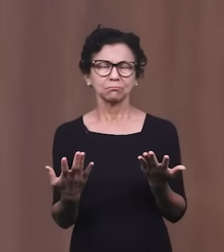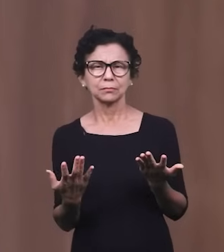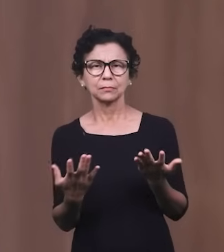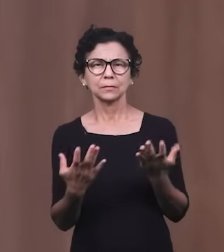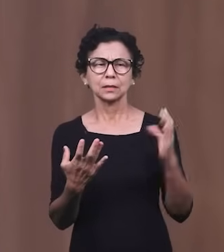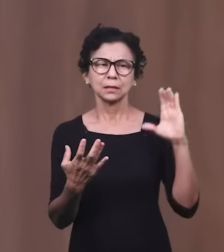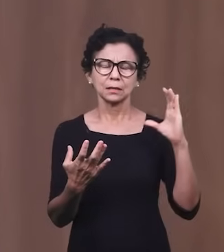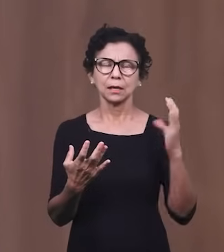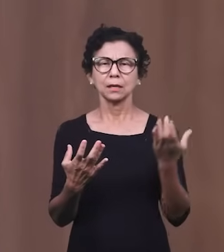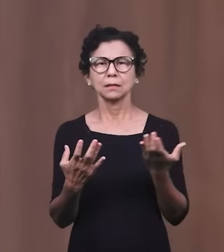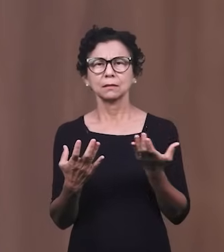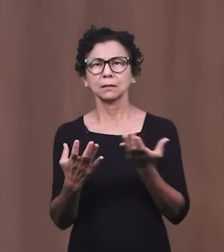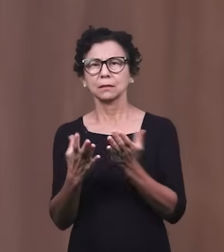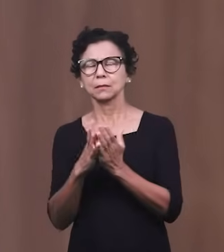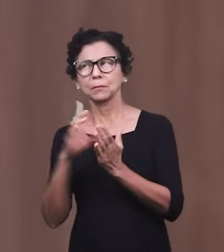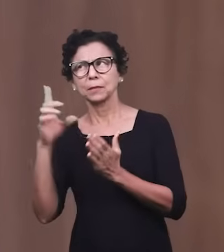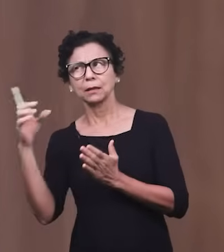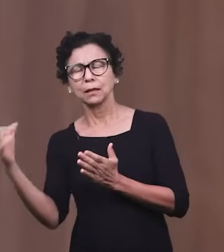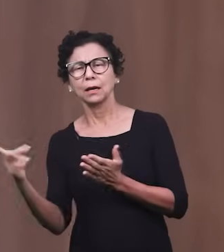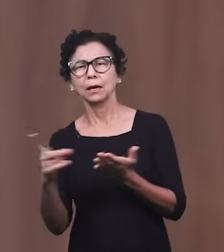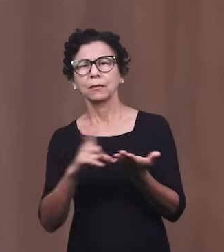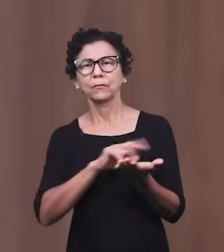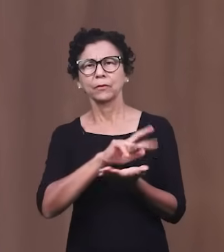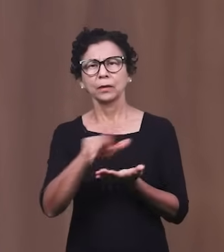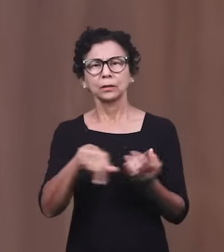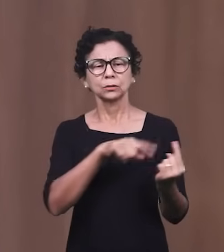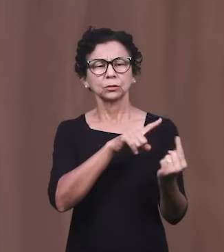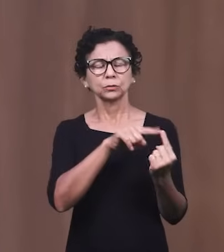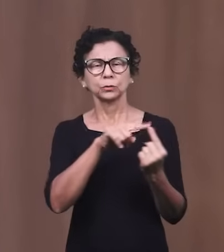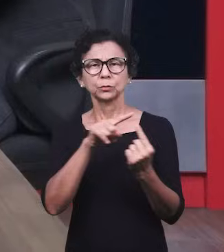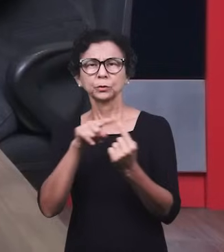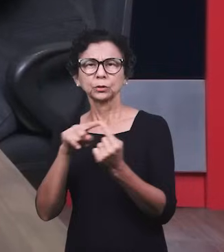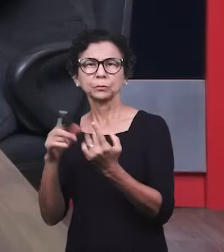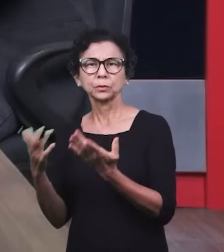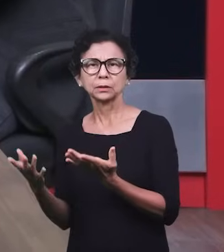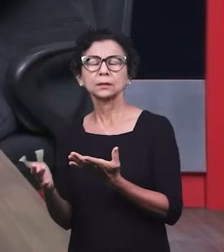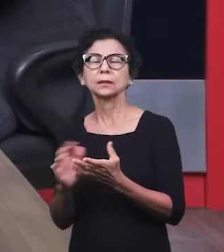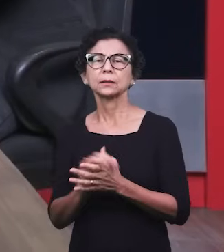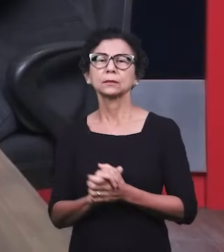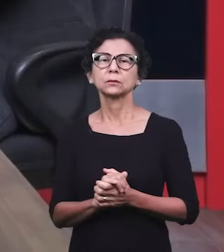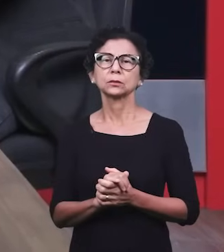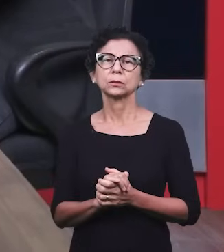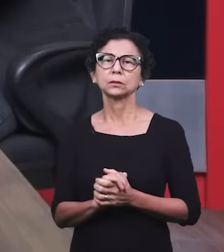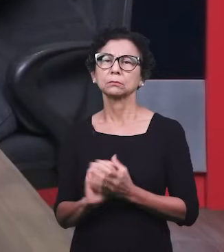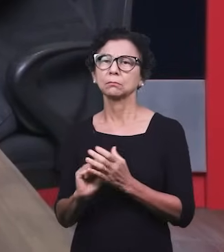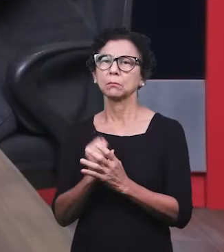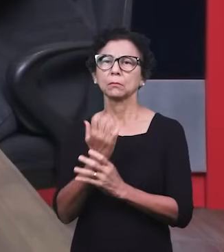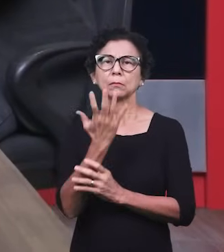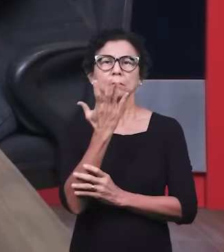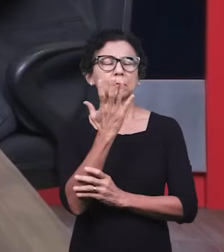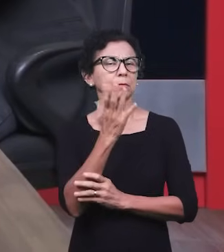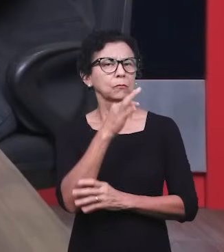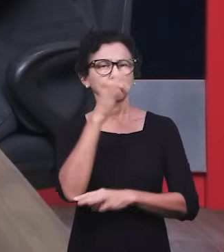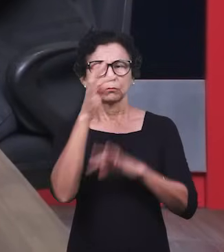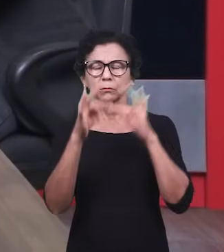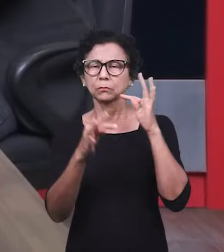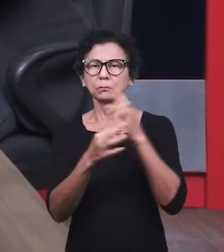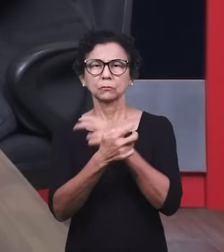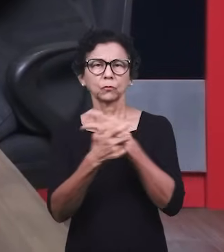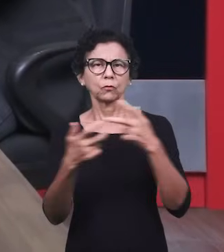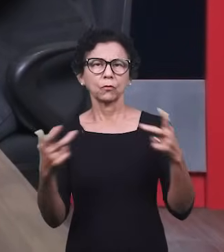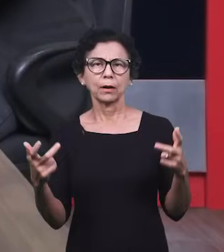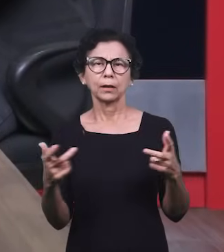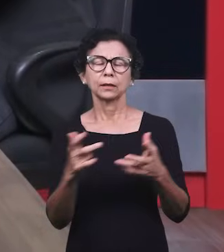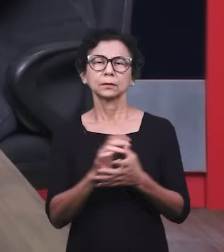inúmeros exemplos de plantas abordagens que vai ter ali uma uma questão da da da